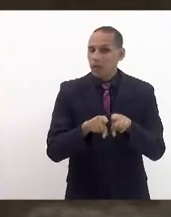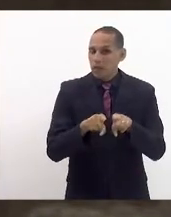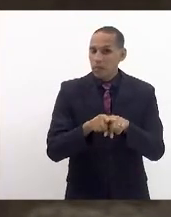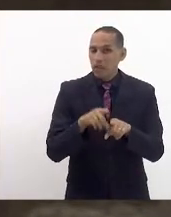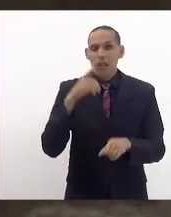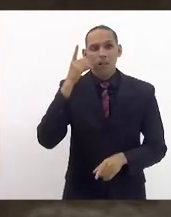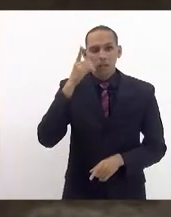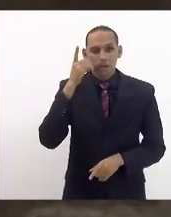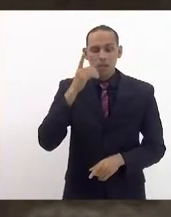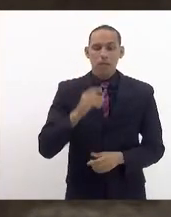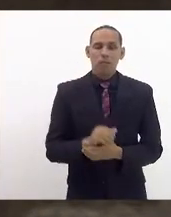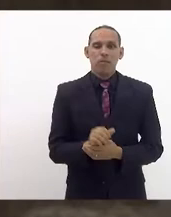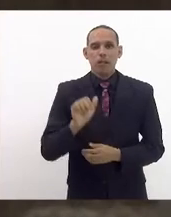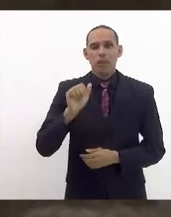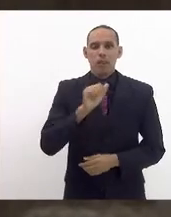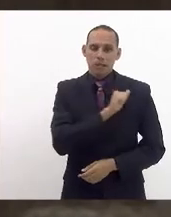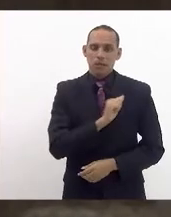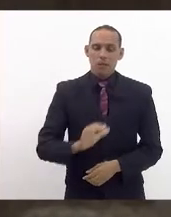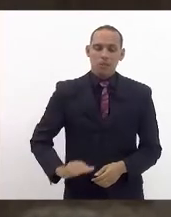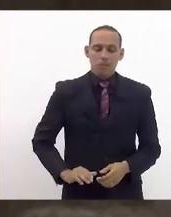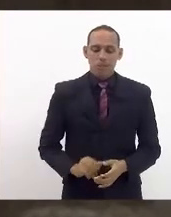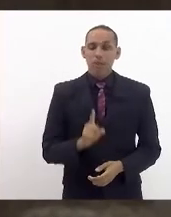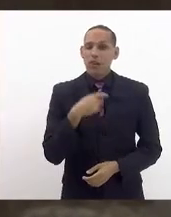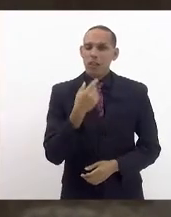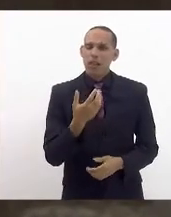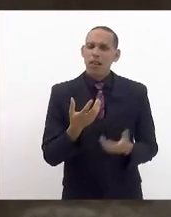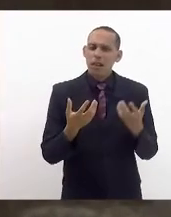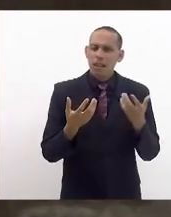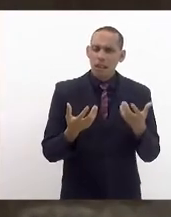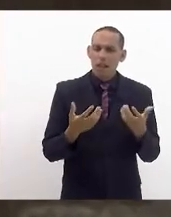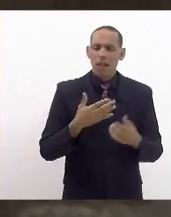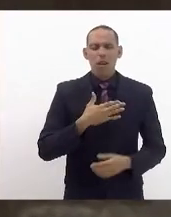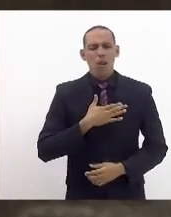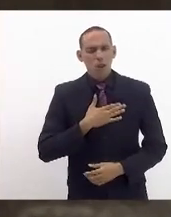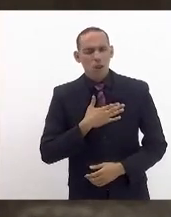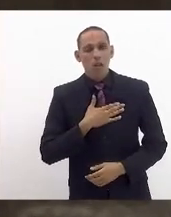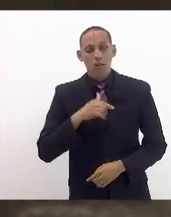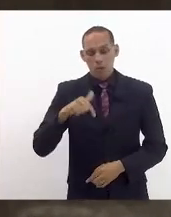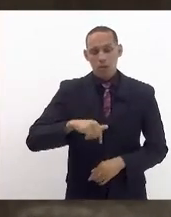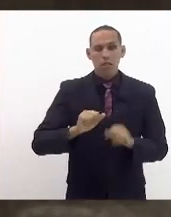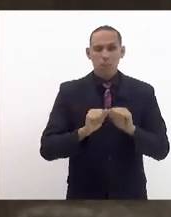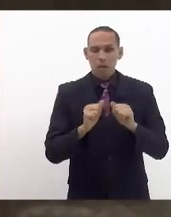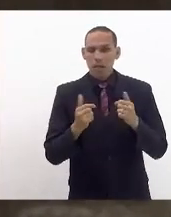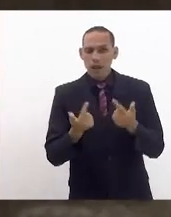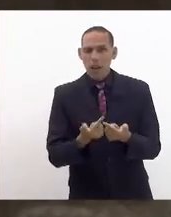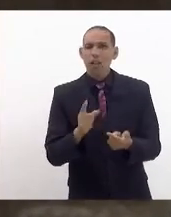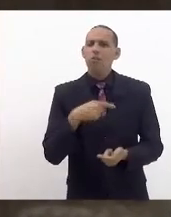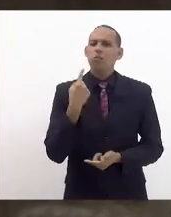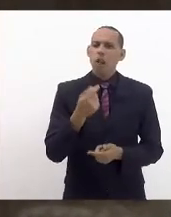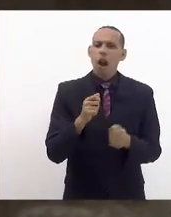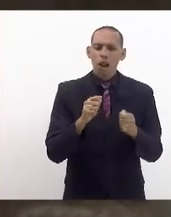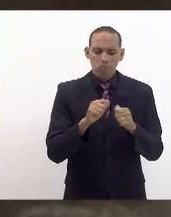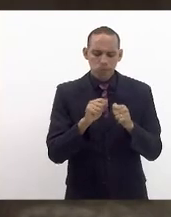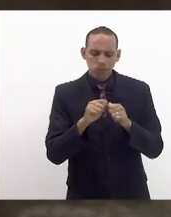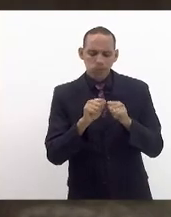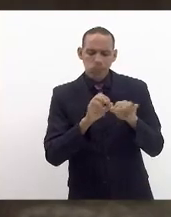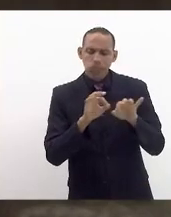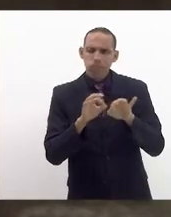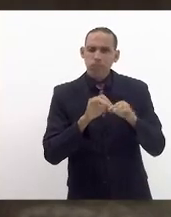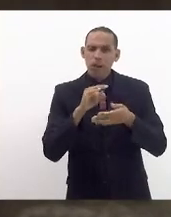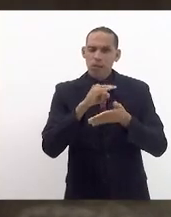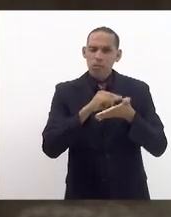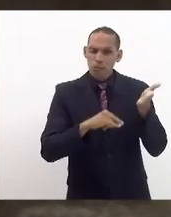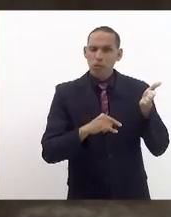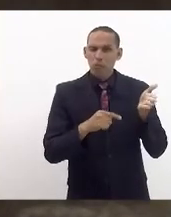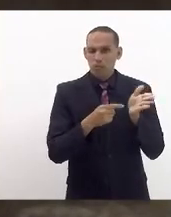deputado André Siciliano. A gente gostaria que a casa, né, nós vamos formular um